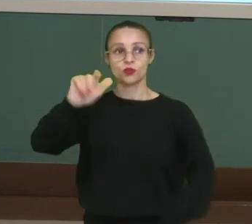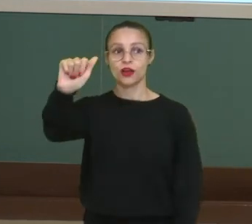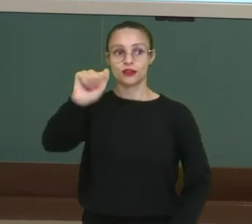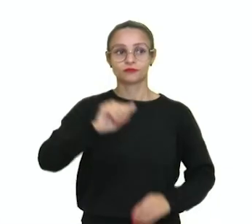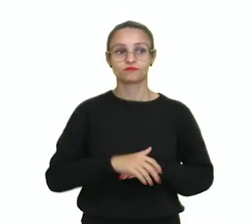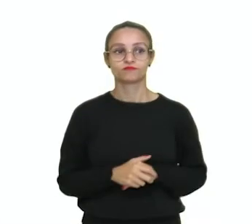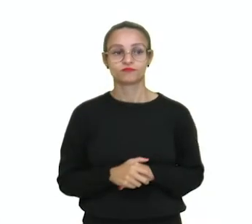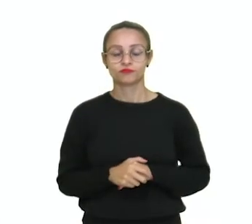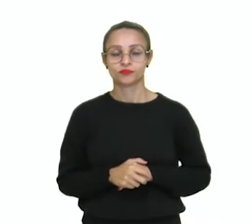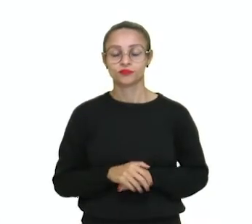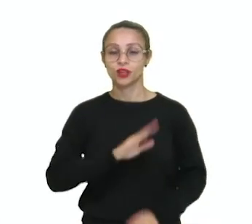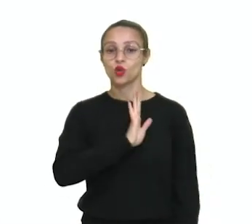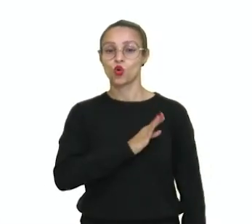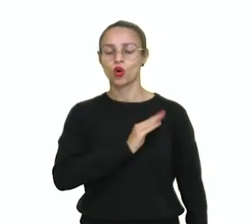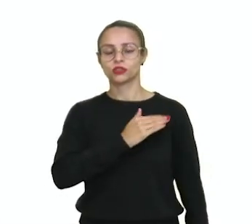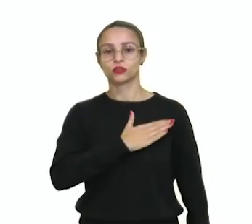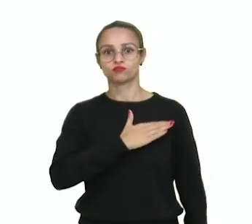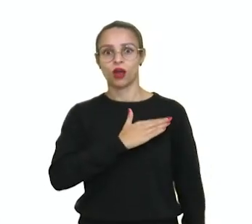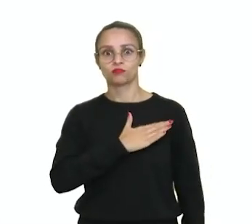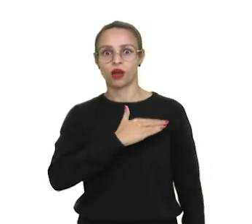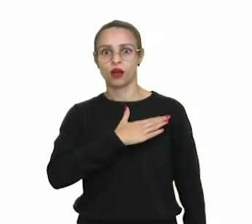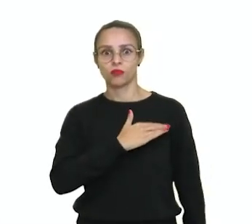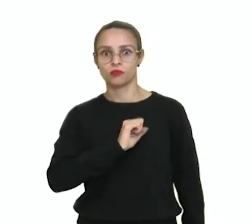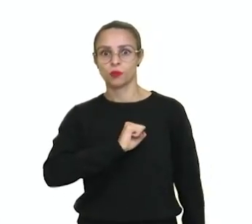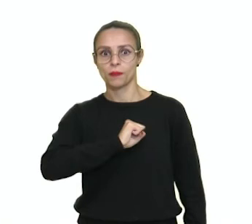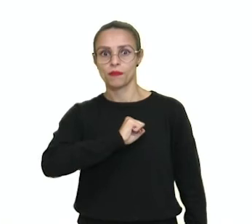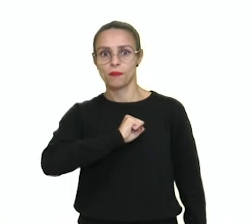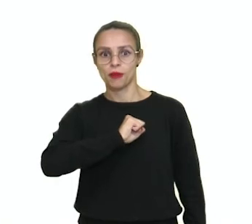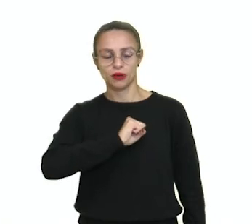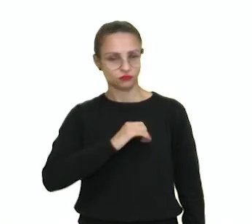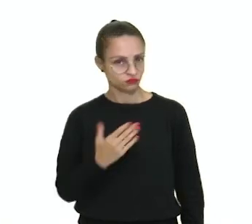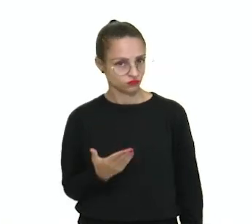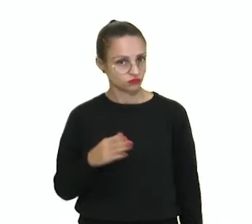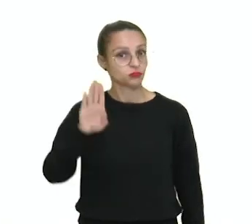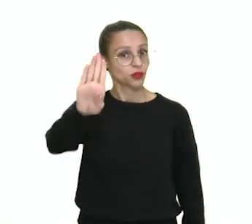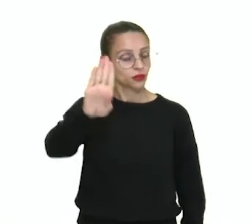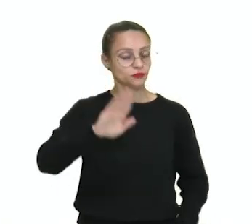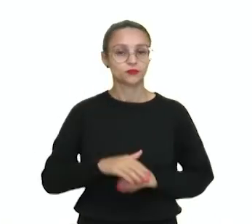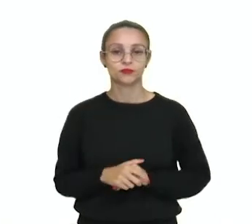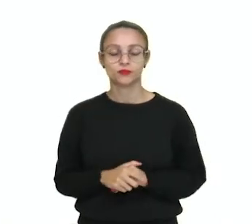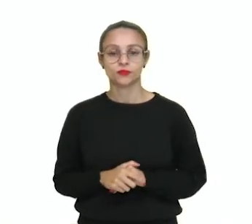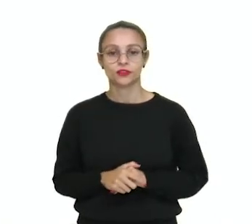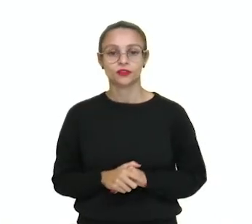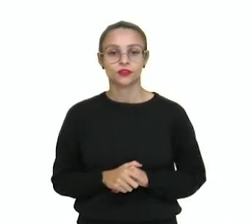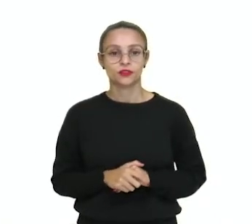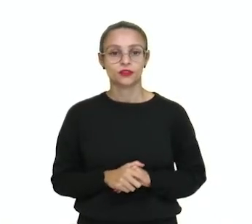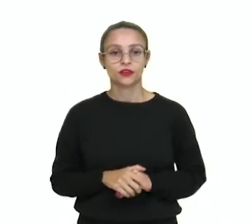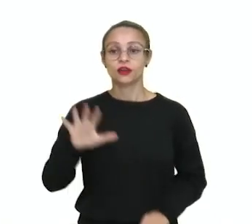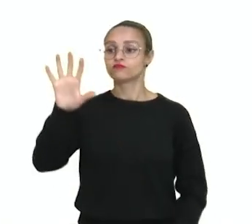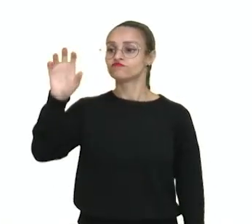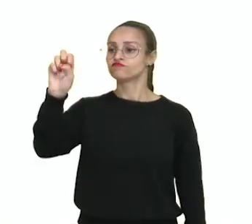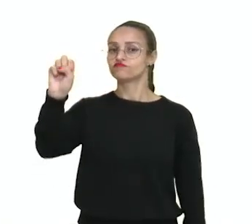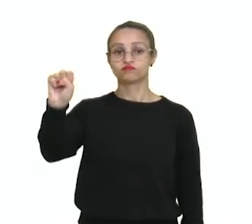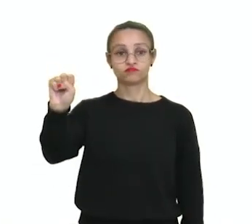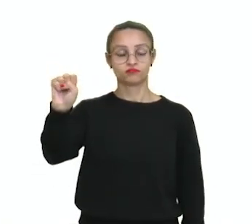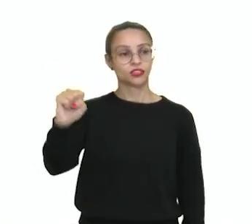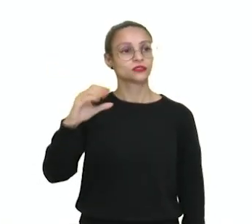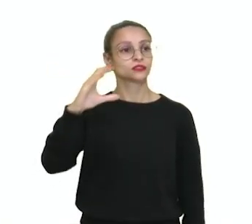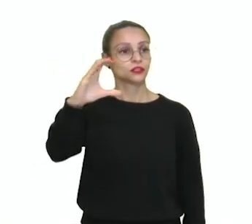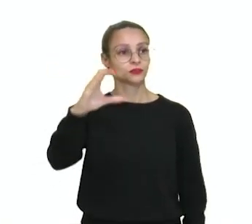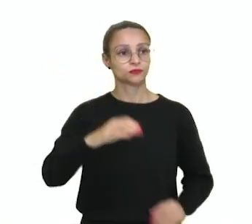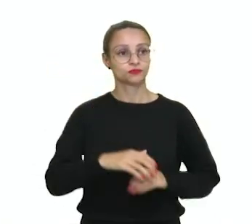A. Aumento da frequência cardíaca. O coração bater. Letra B. Fechar a mão. Letra